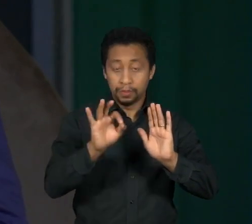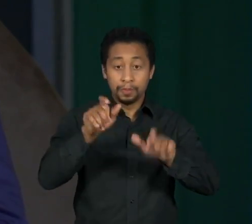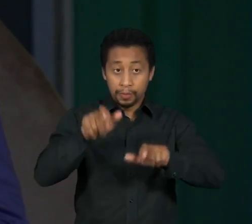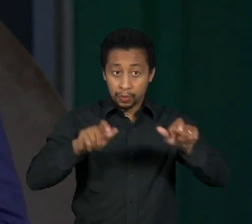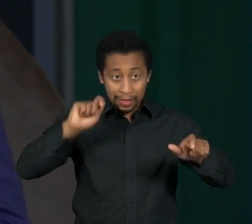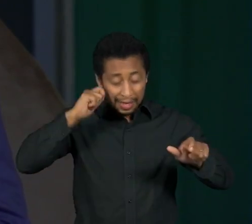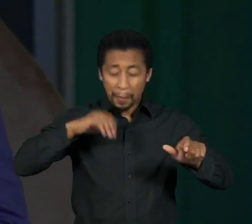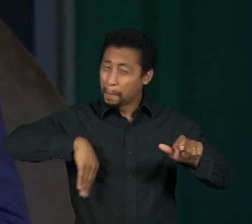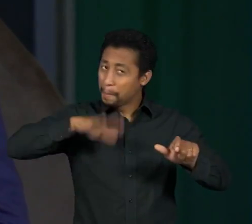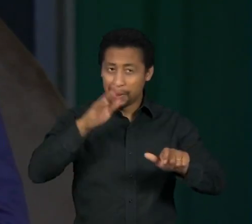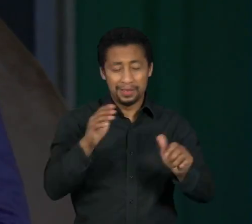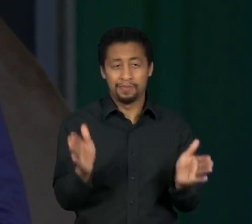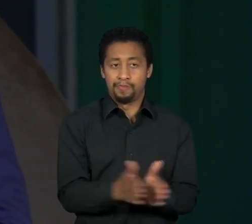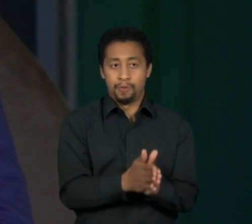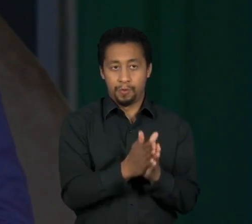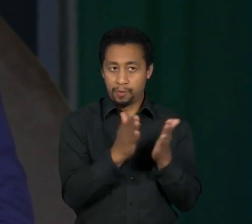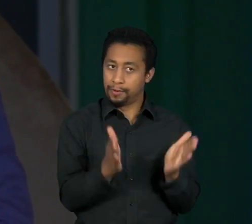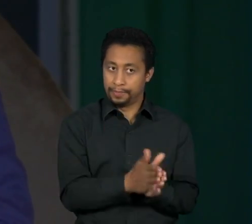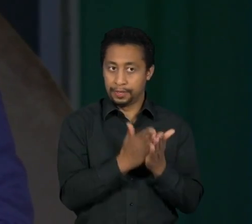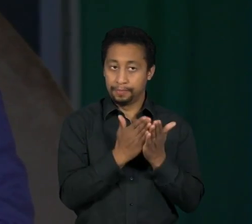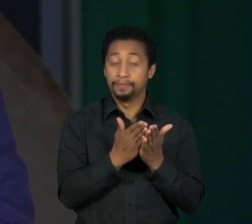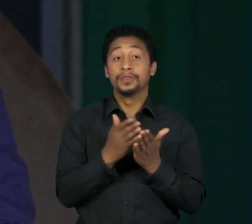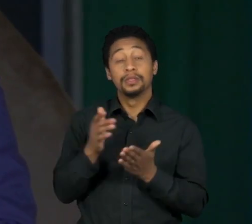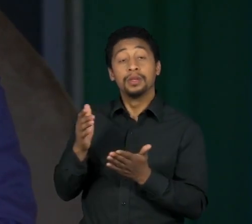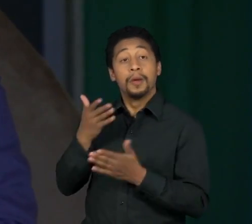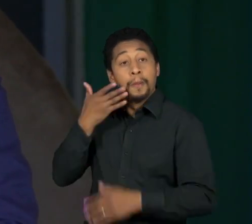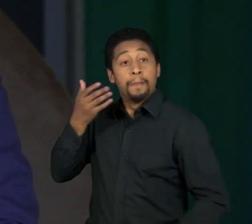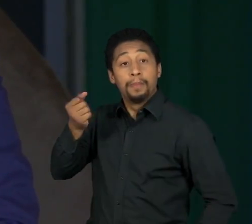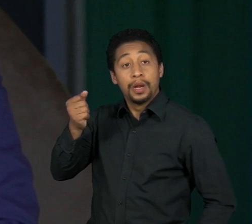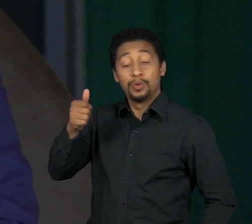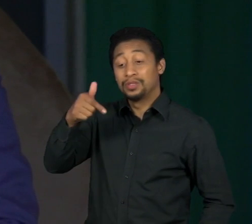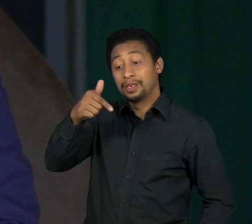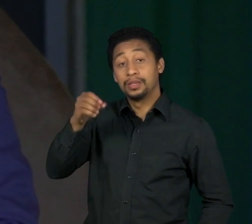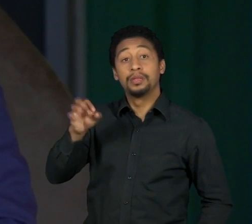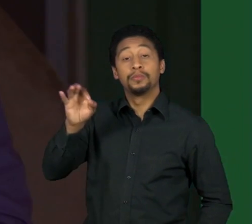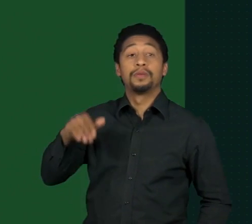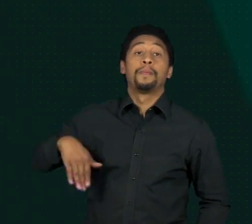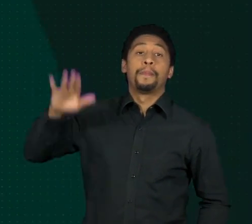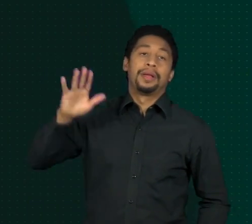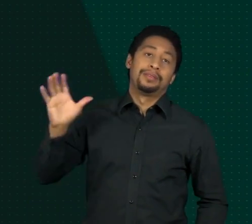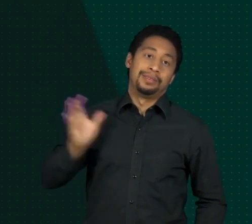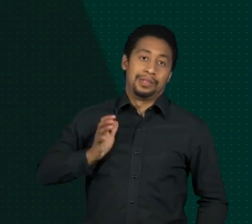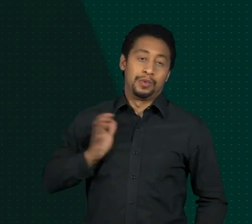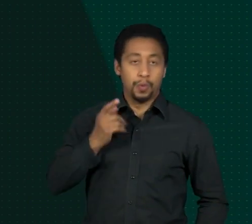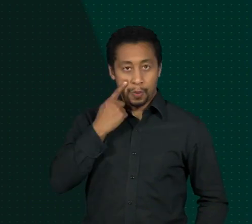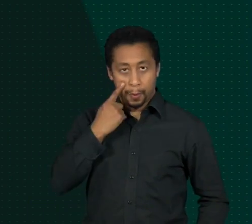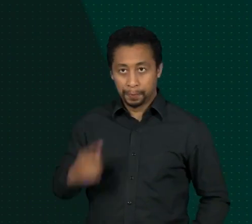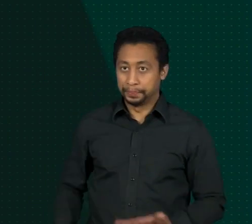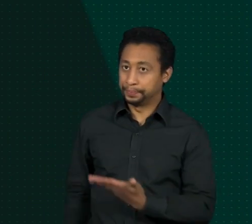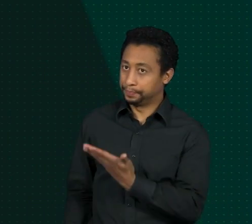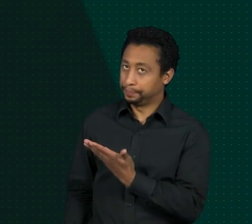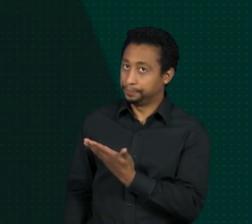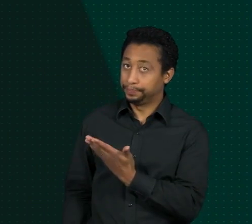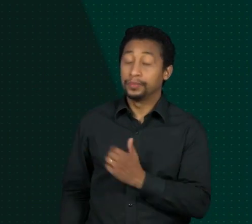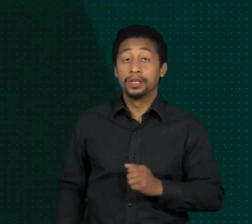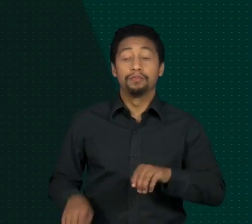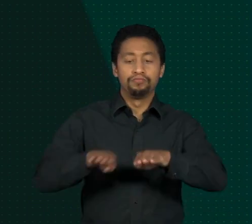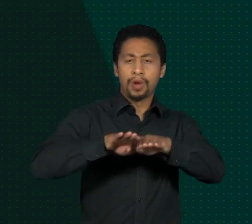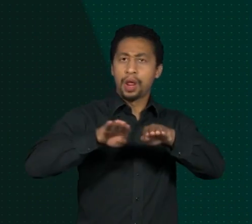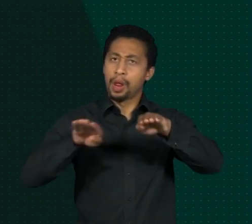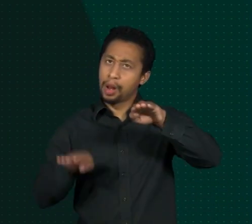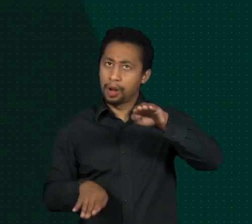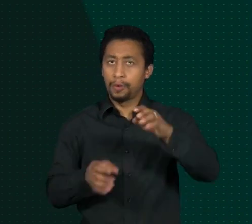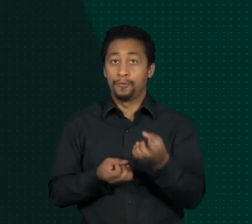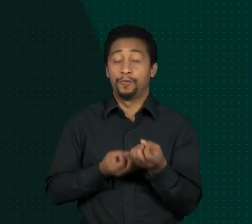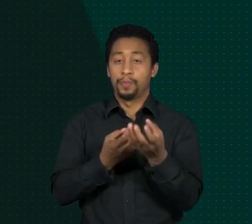os brancos estão entre os 70% mais ricos. Vamos a mais dados. Segundo estudo de desigualdades sociais por cor